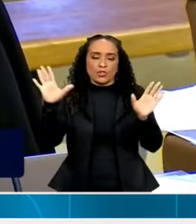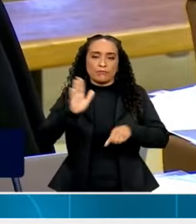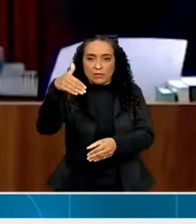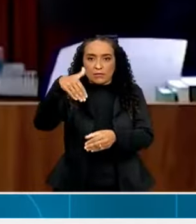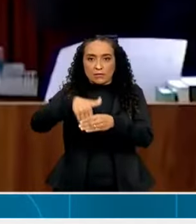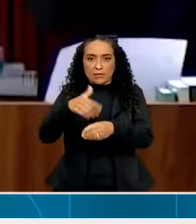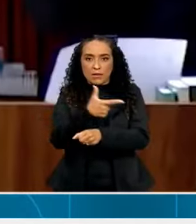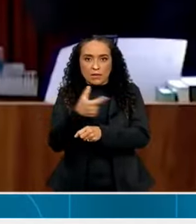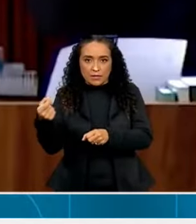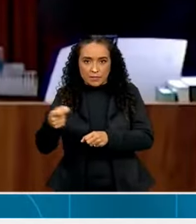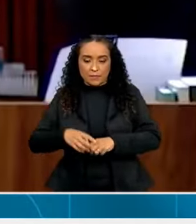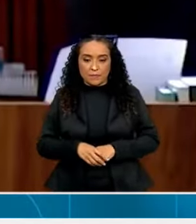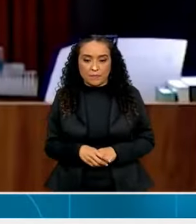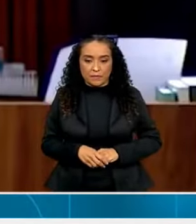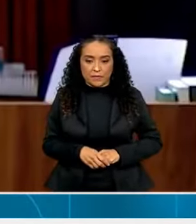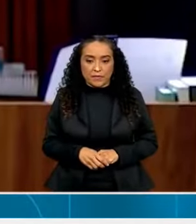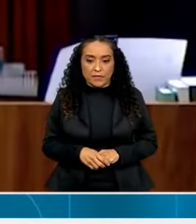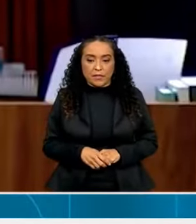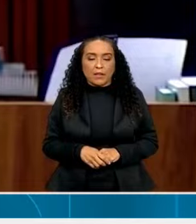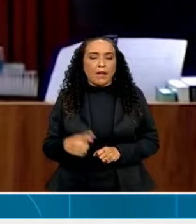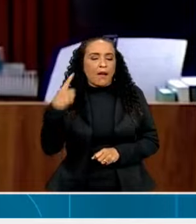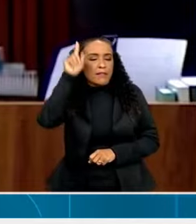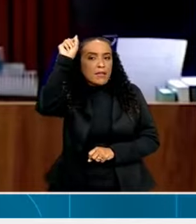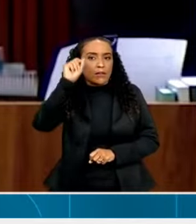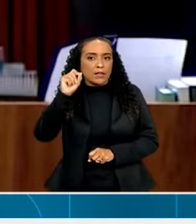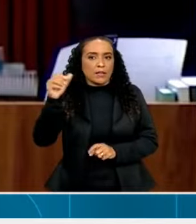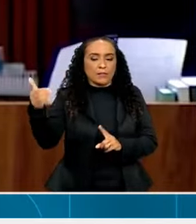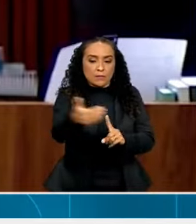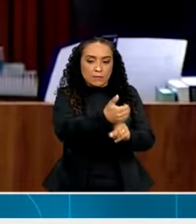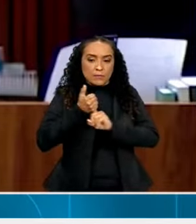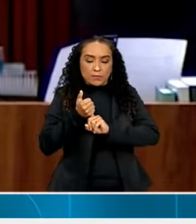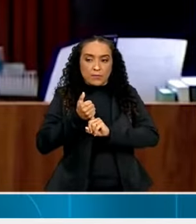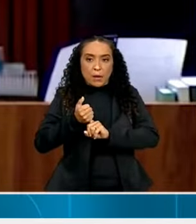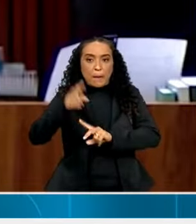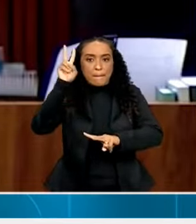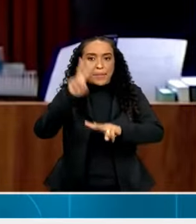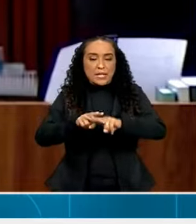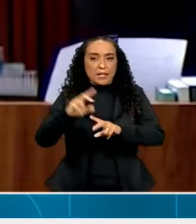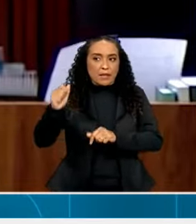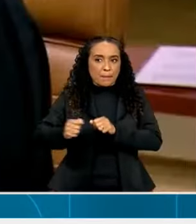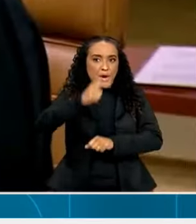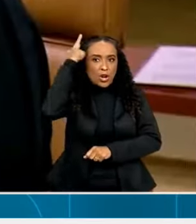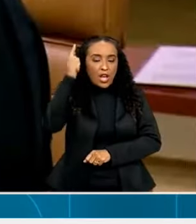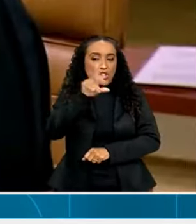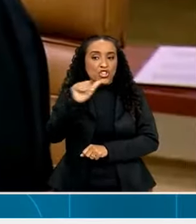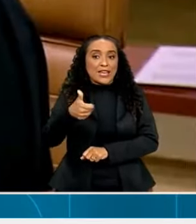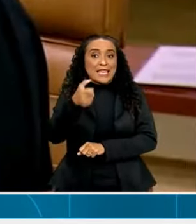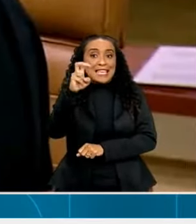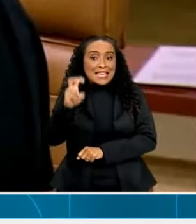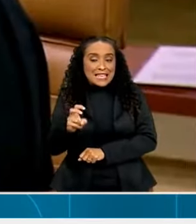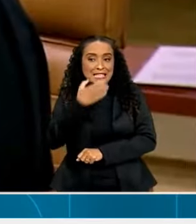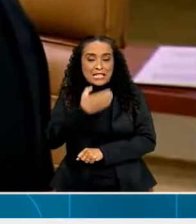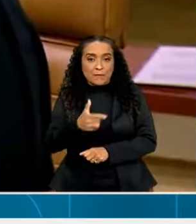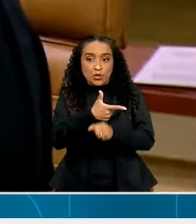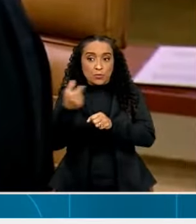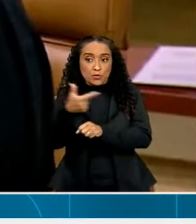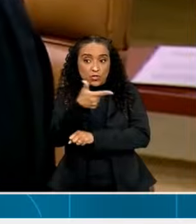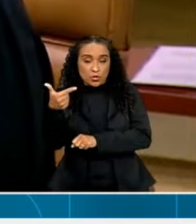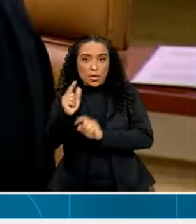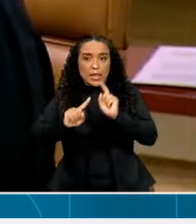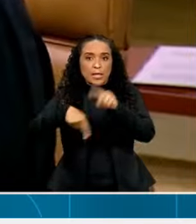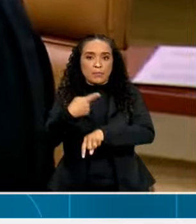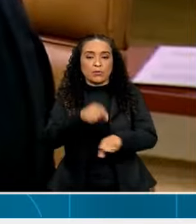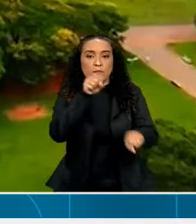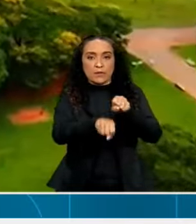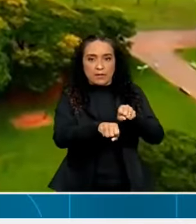PF. As apurações que deram continuidade à operação Tempus Veritatis, deflagrada em fevereiro deste